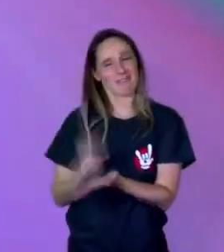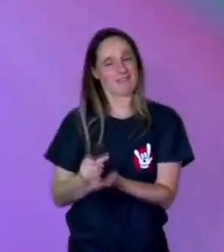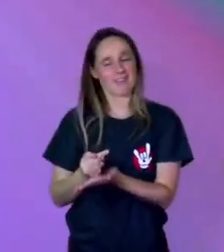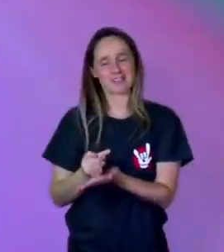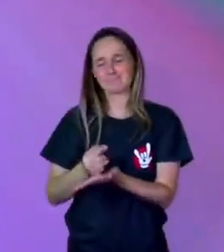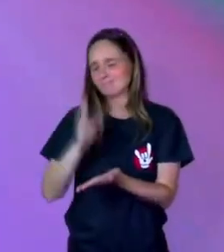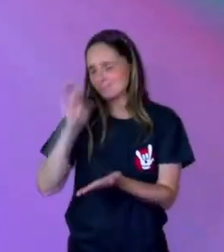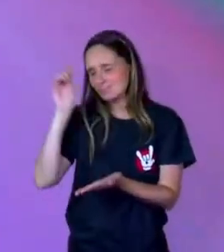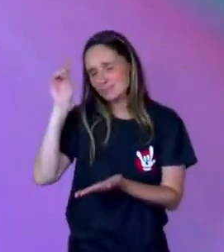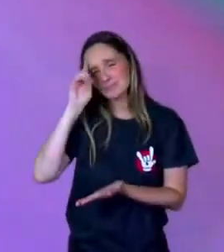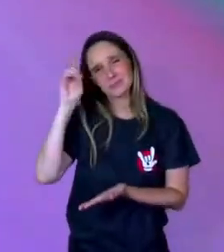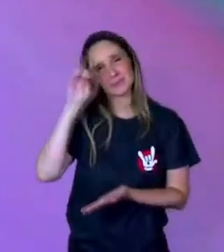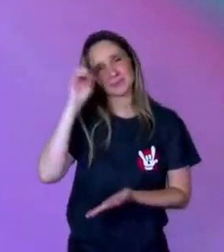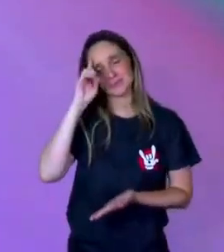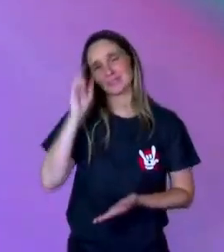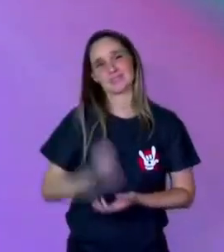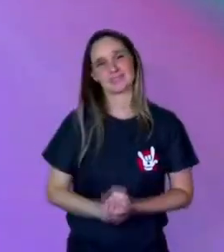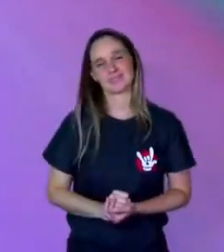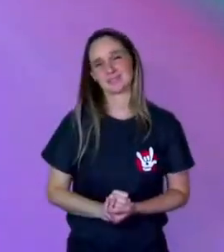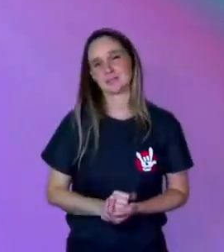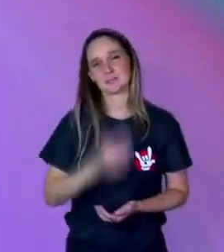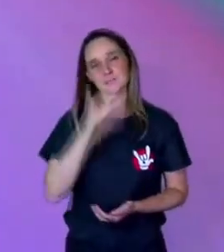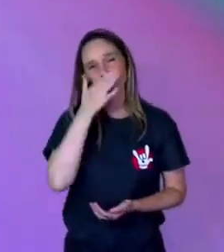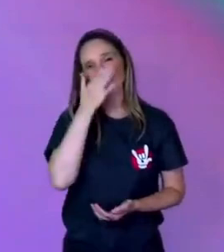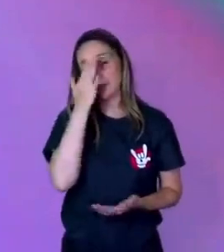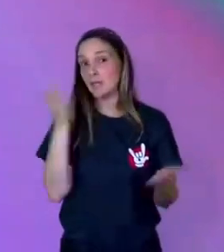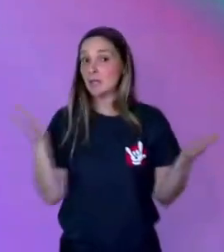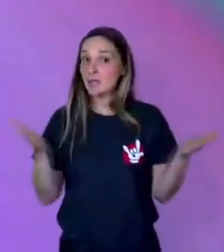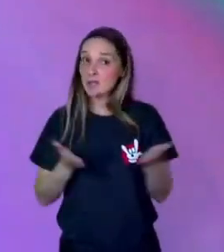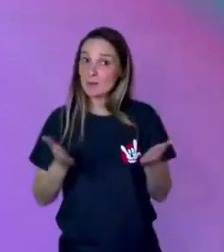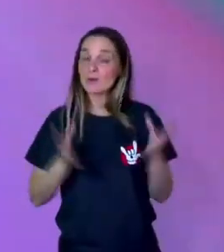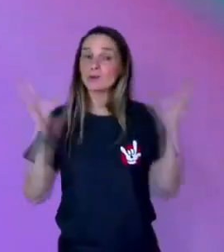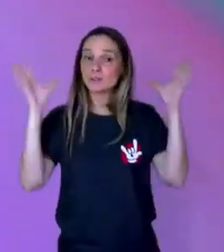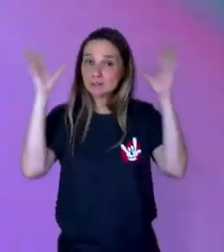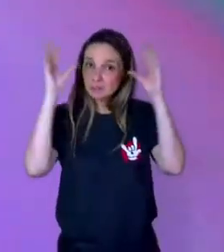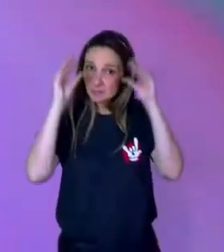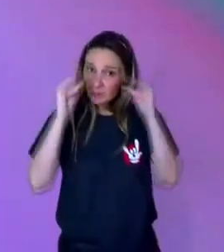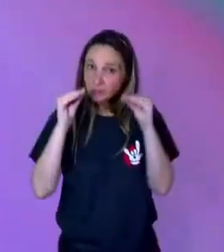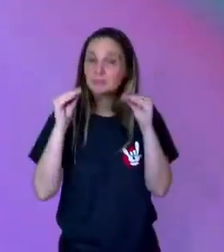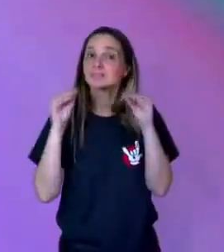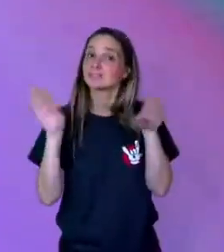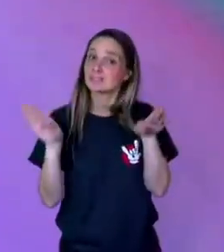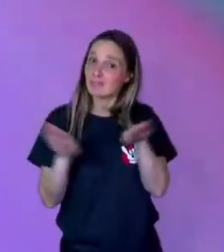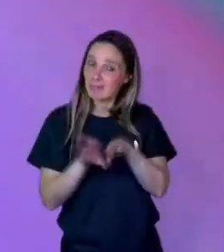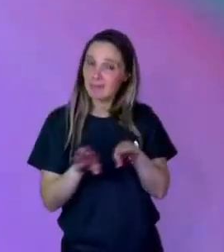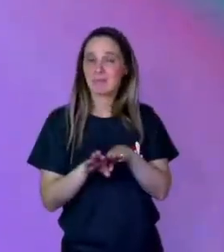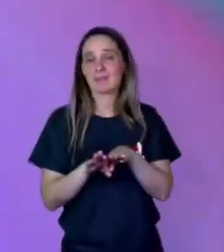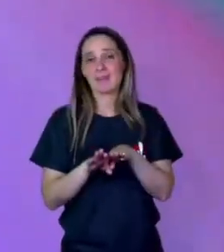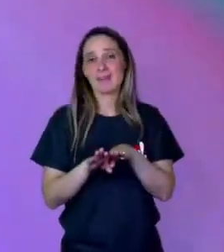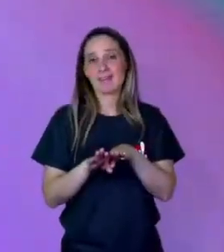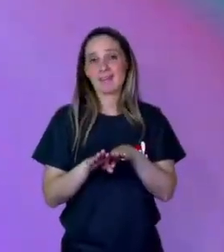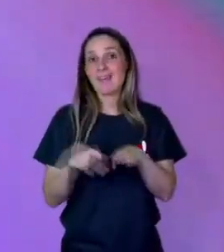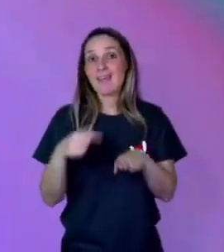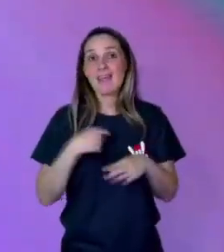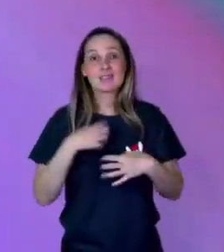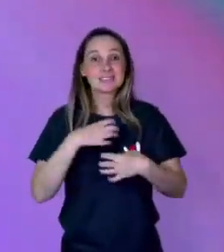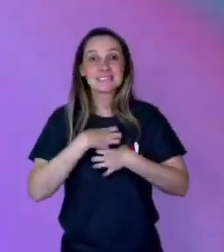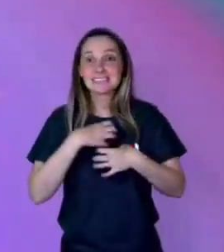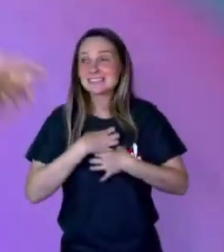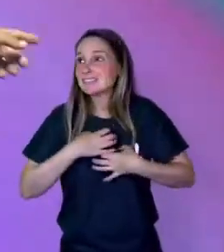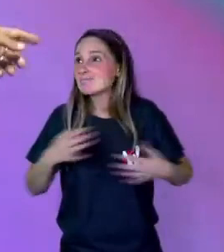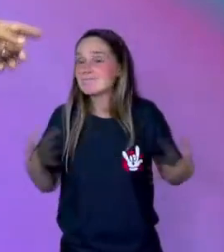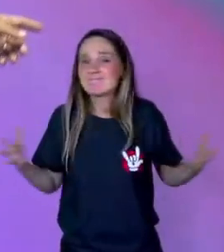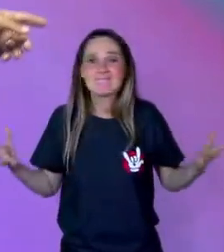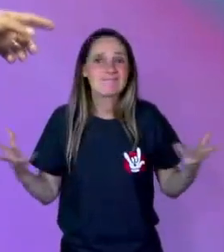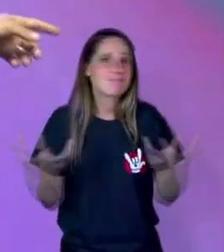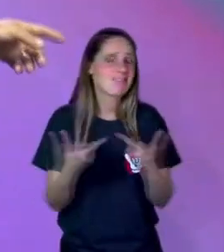Uma noite como hoje, para mim, eu não sei para você, para mim isso daqui está sendo fantástico. Porque